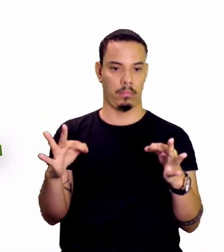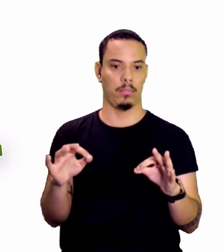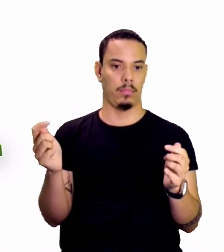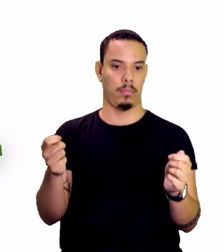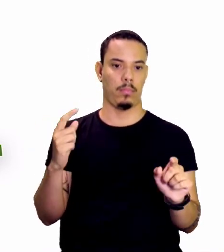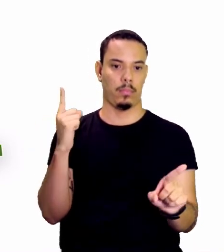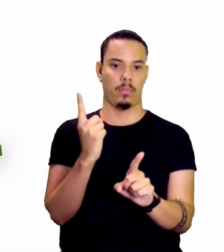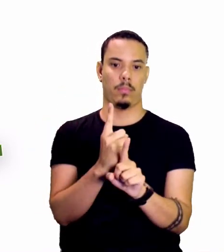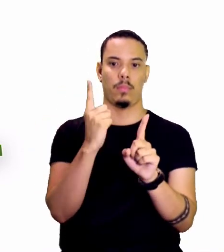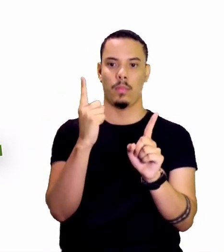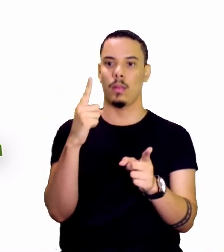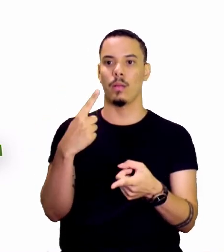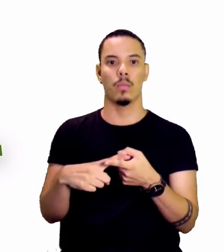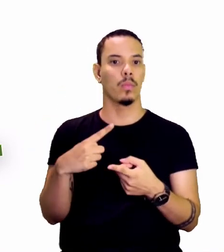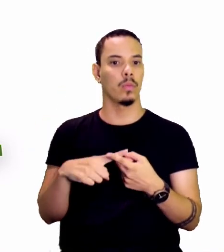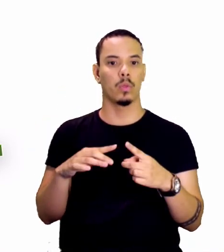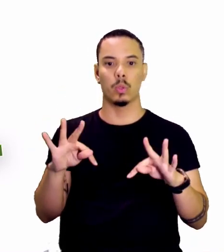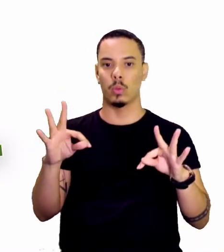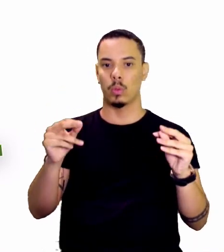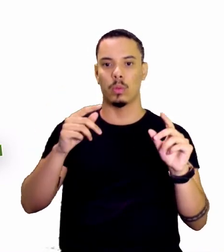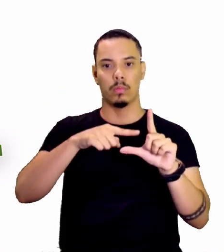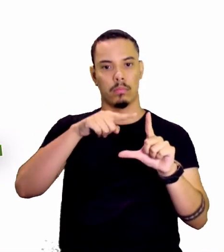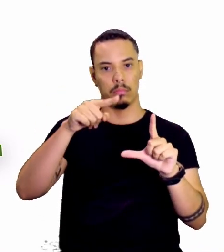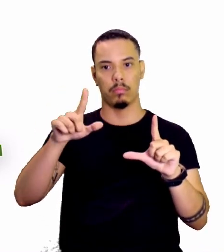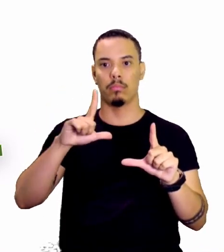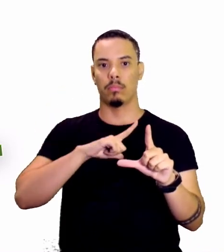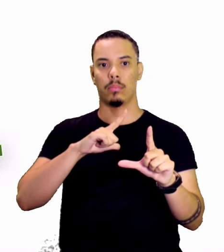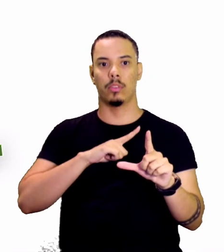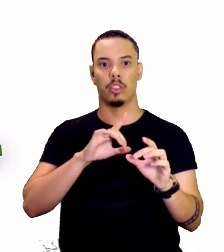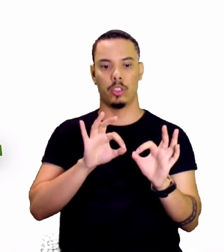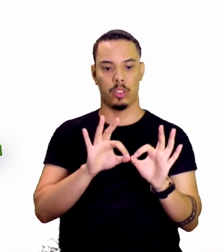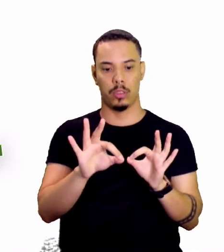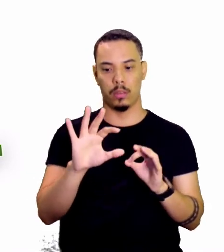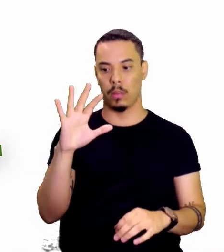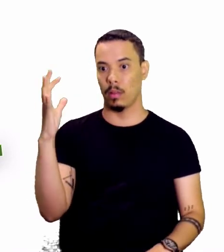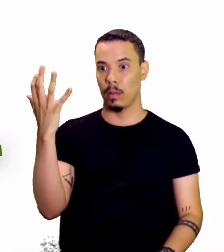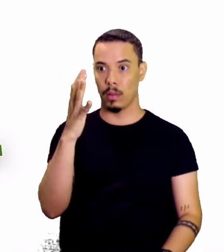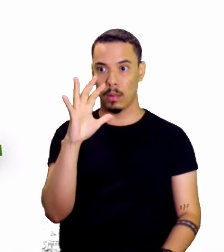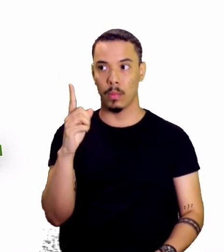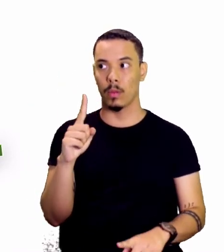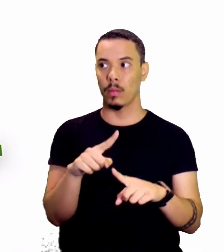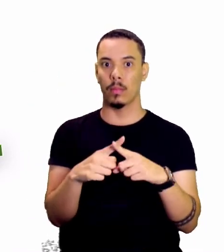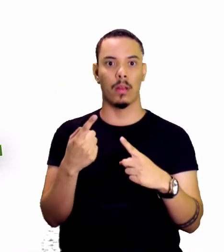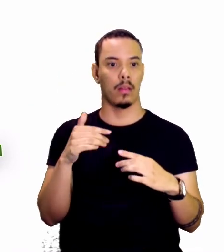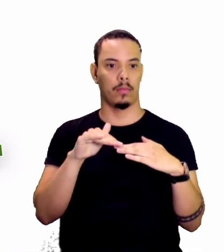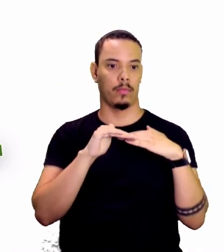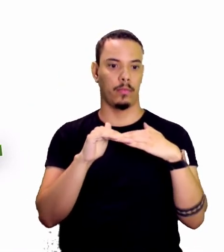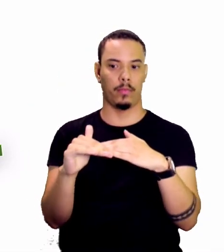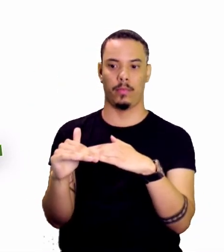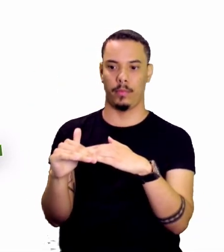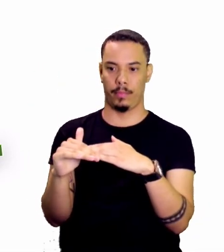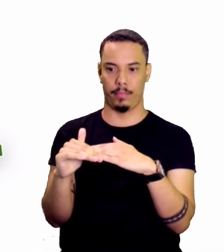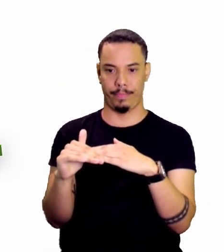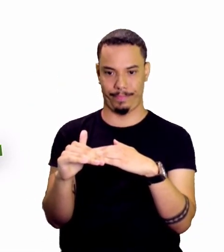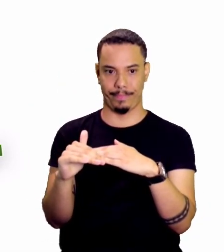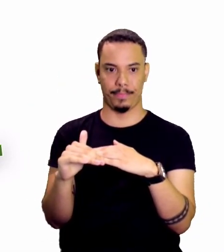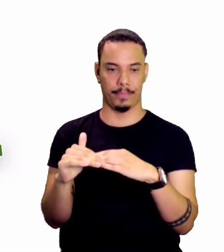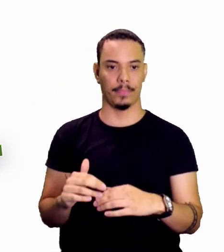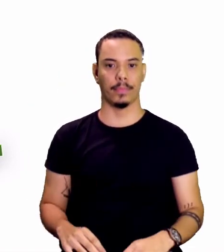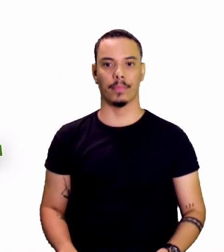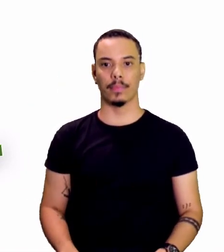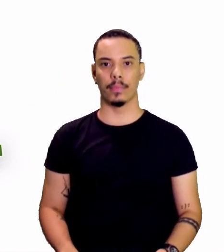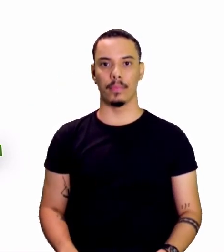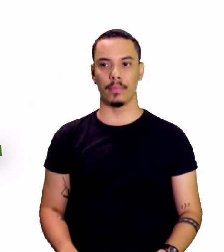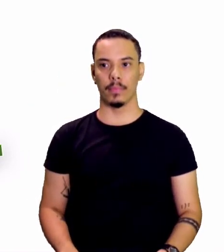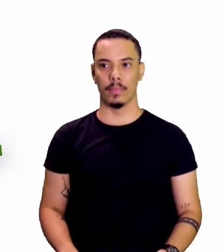da pente achar a velocidade aqui porque todo o gráfico e distância tem que fazer para cada ponto que você quiser porque não é uniforme né exato olha só o